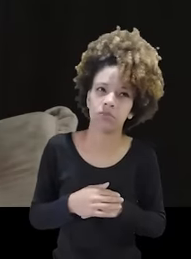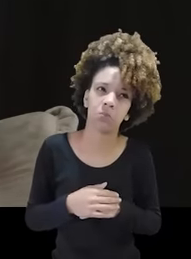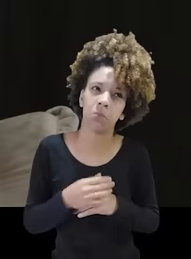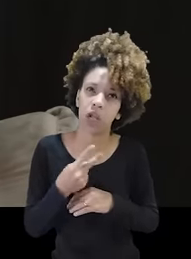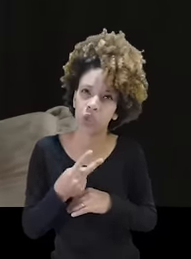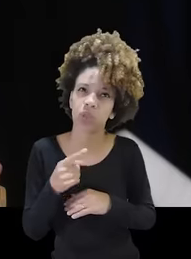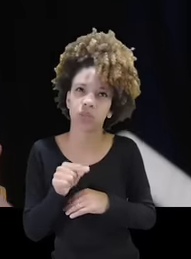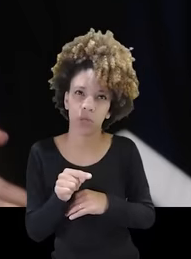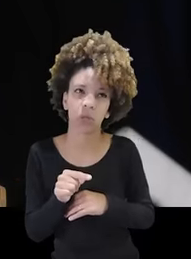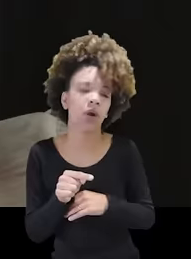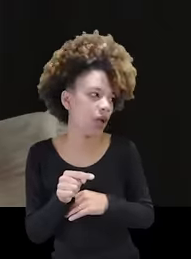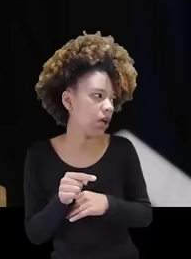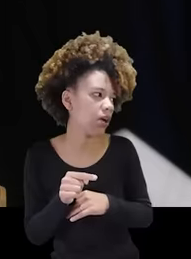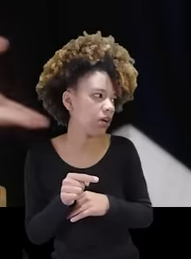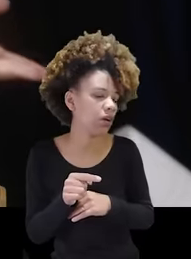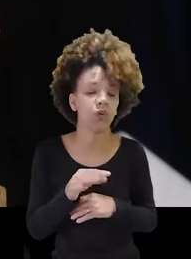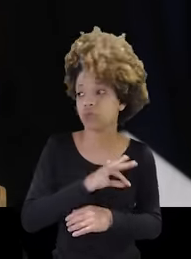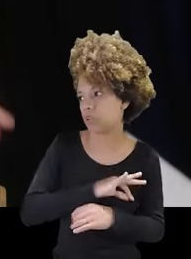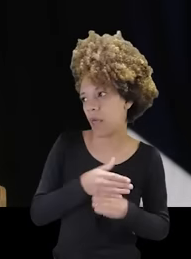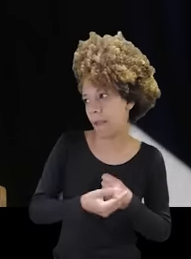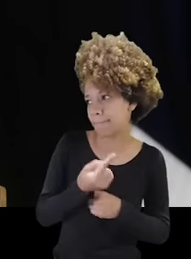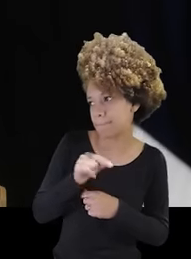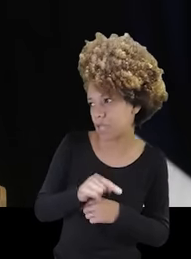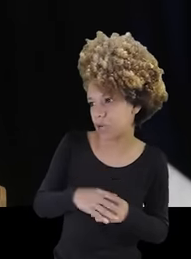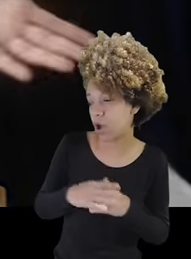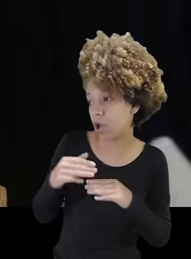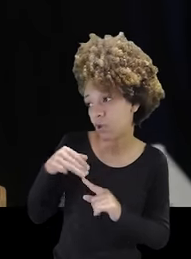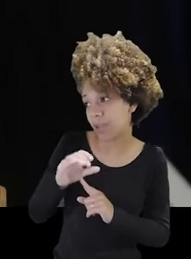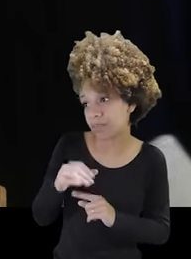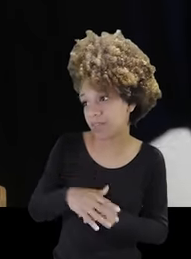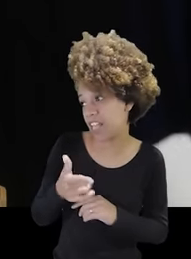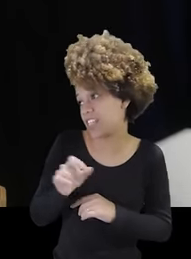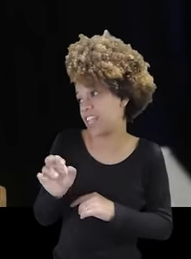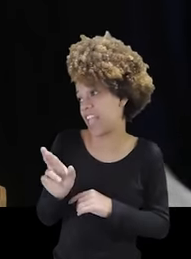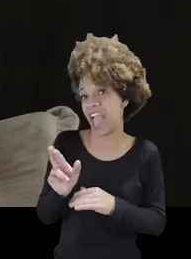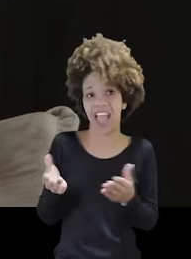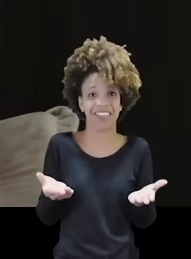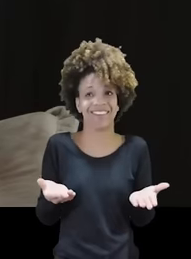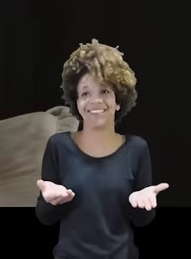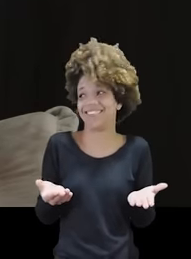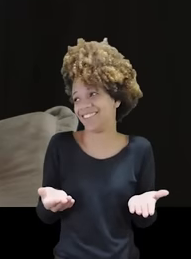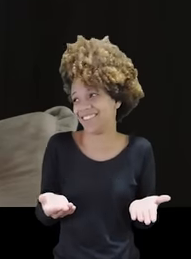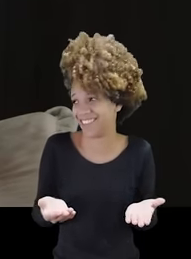você ganhar 2000 para 2000 a gente o salário mínimo r$ 1000 e o McDonald's É 100 reais